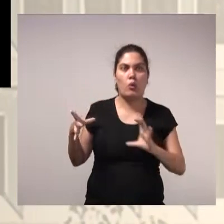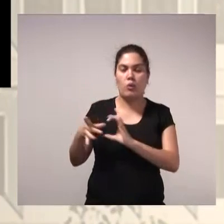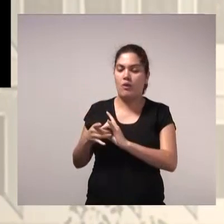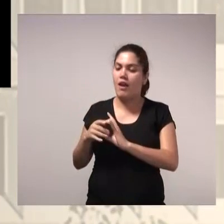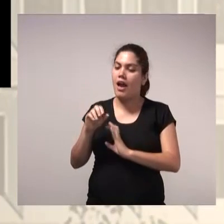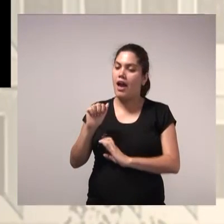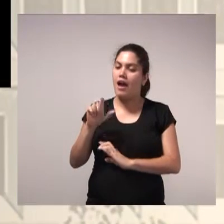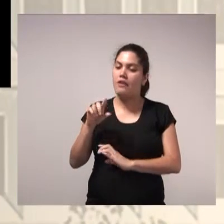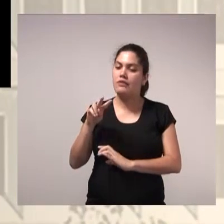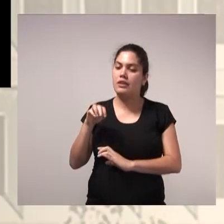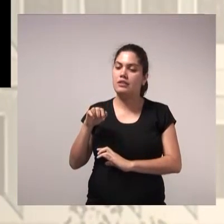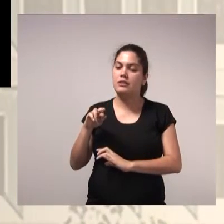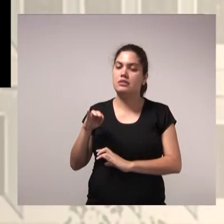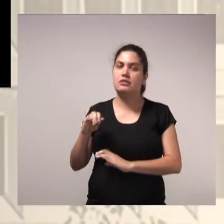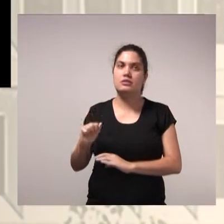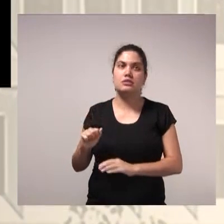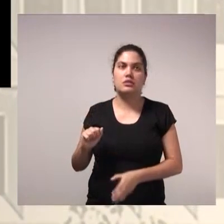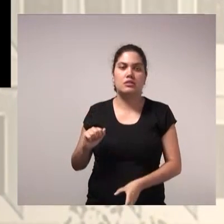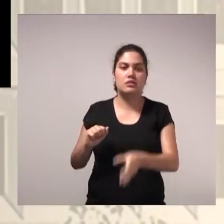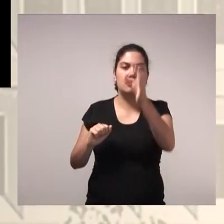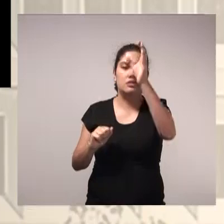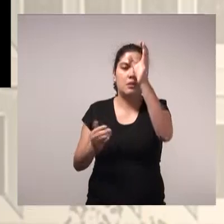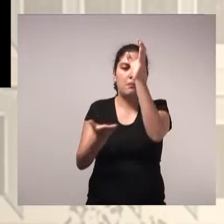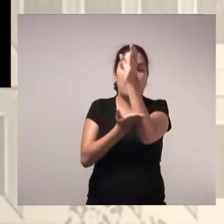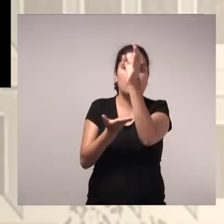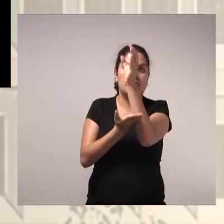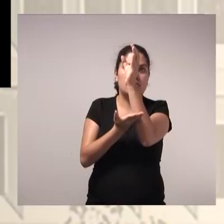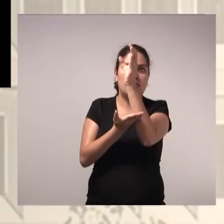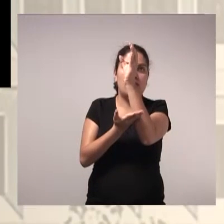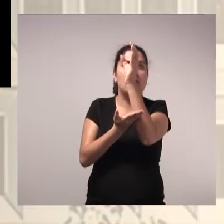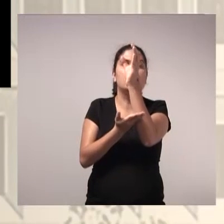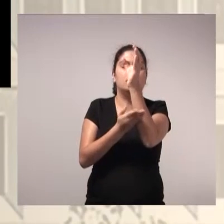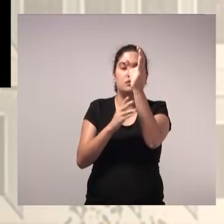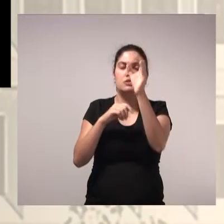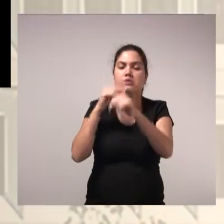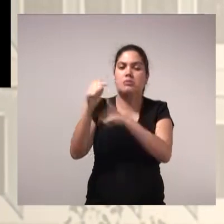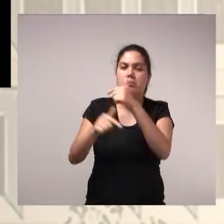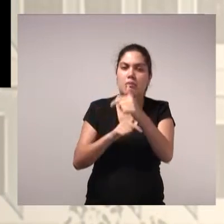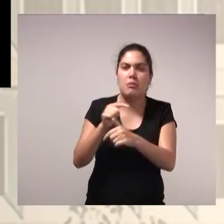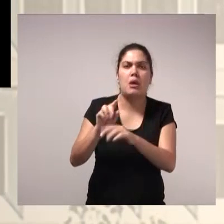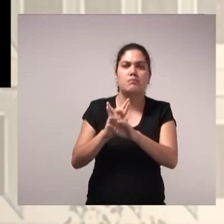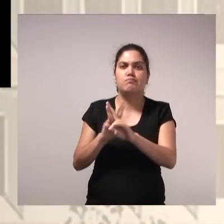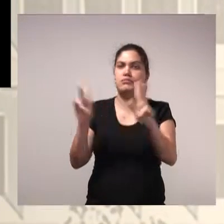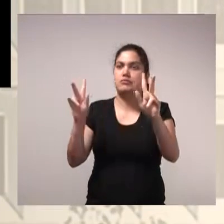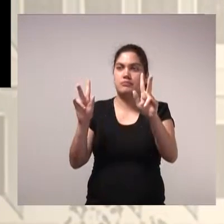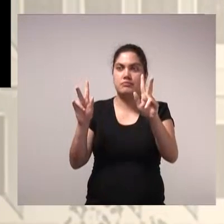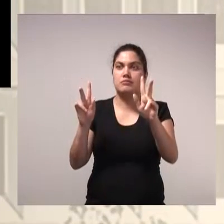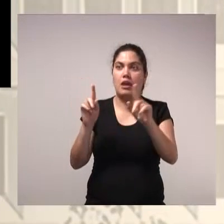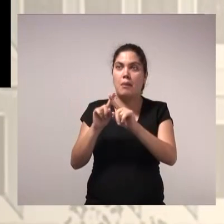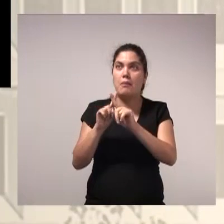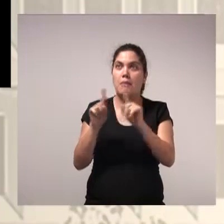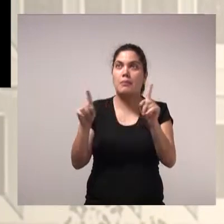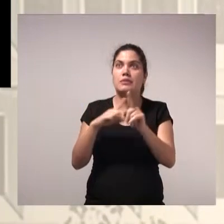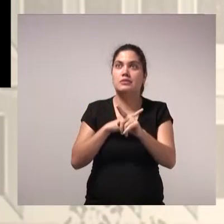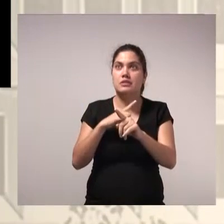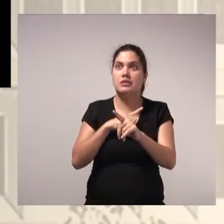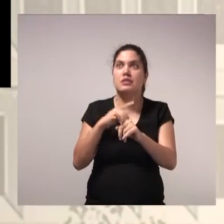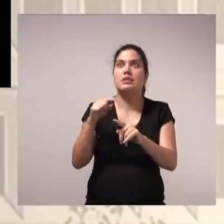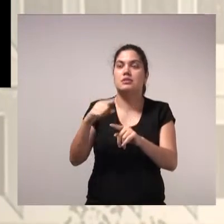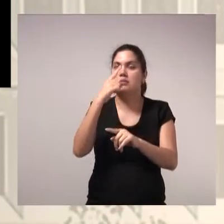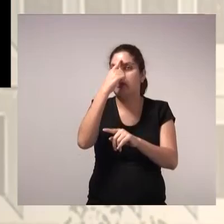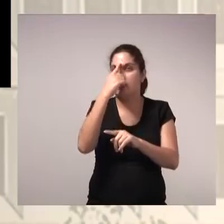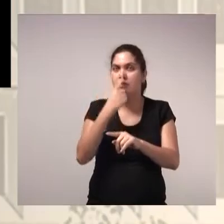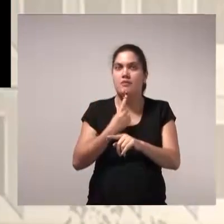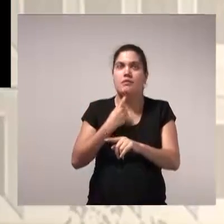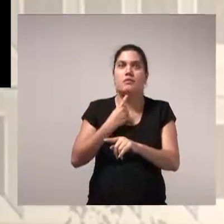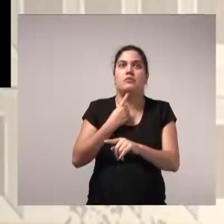alvenaria com o pilar de madeira. São dois materiais que trabalham de forma diferente, né? Então, eles levam esse perfil